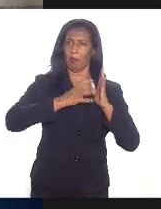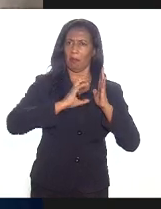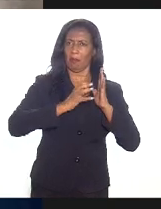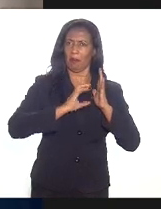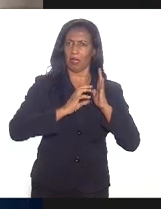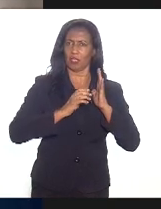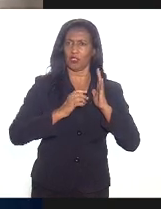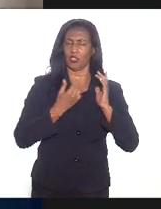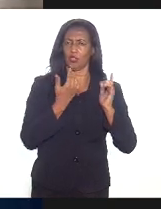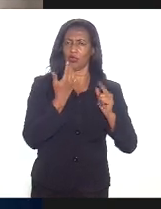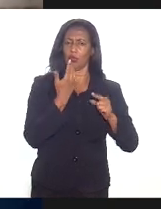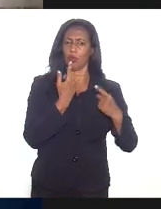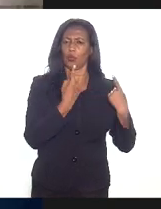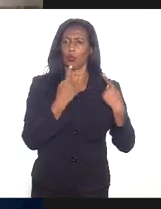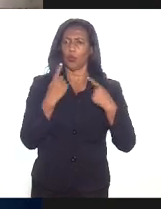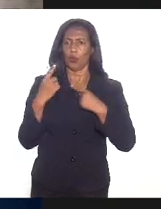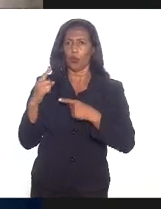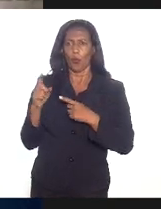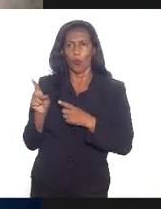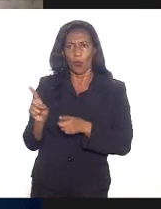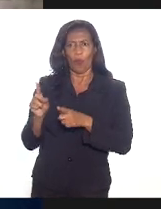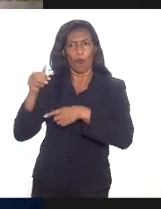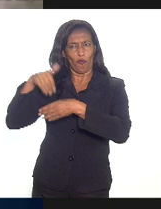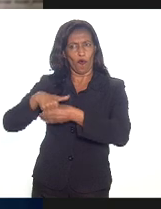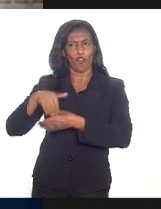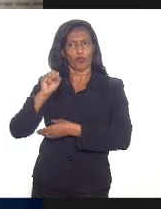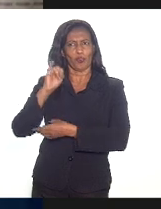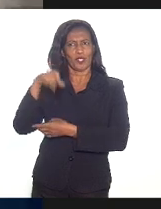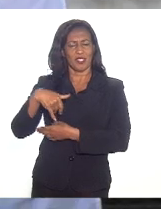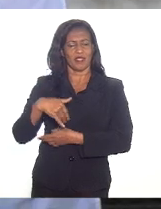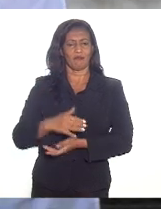da água para todos, eu voto sim.